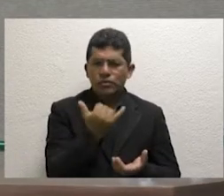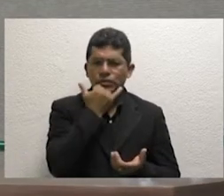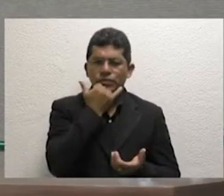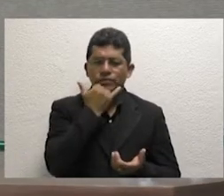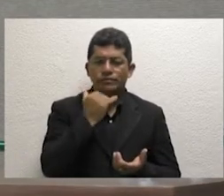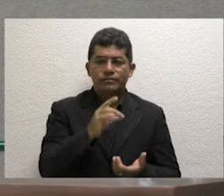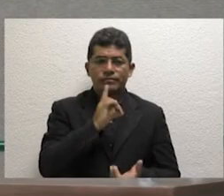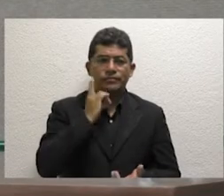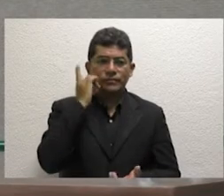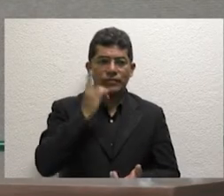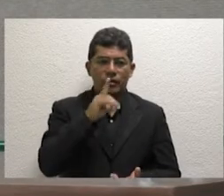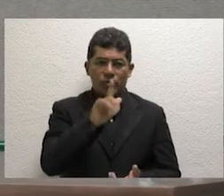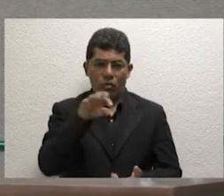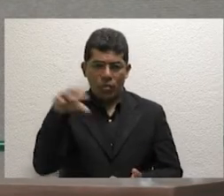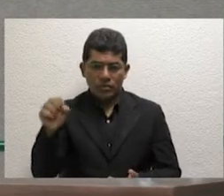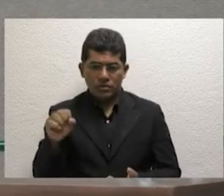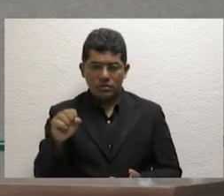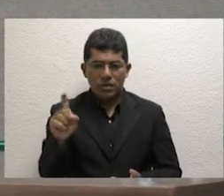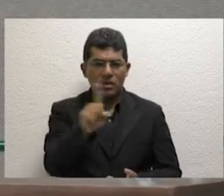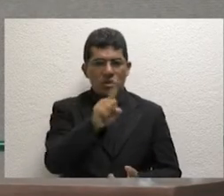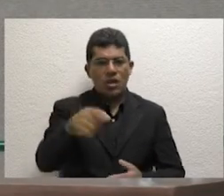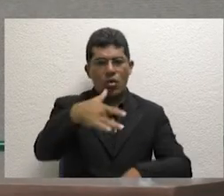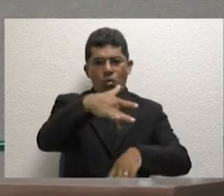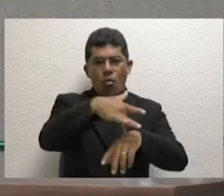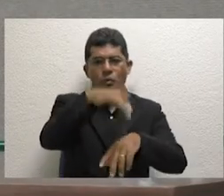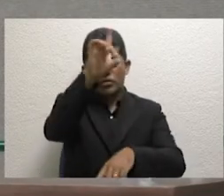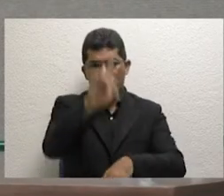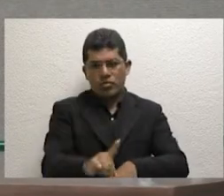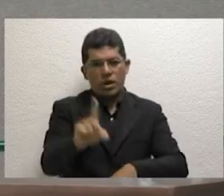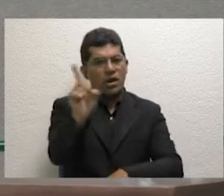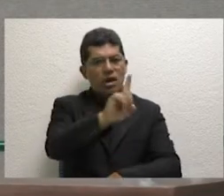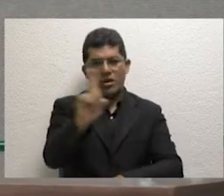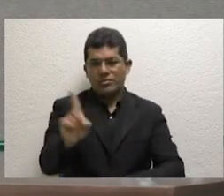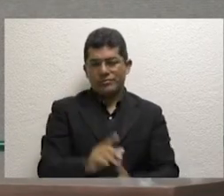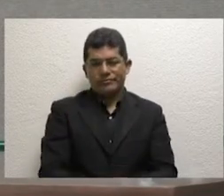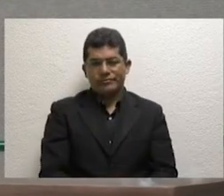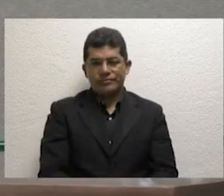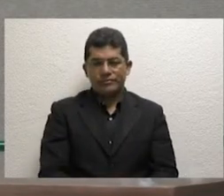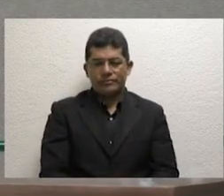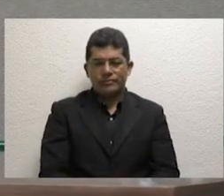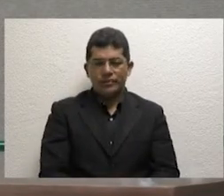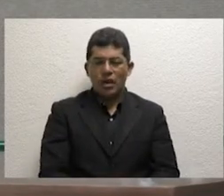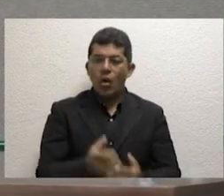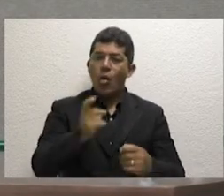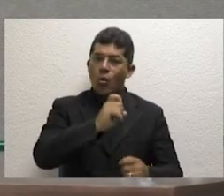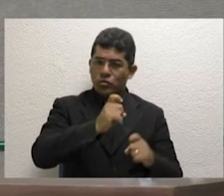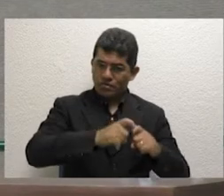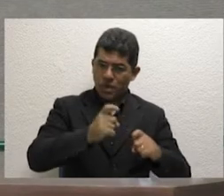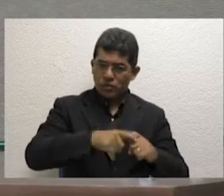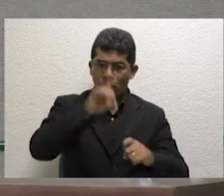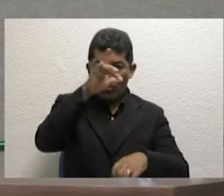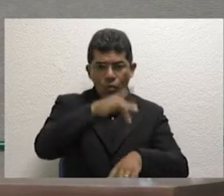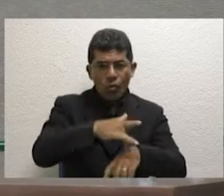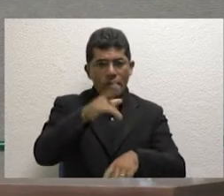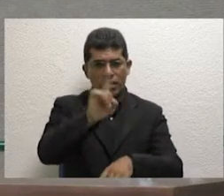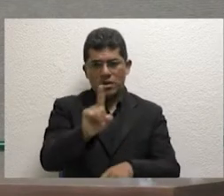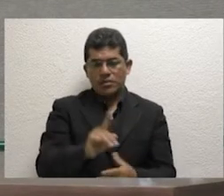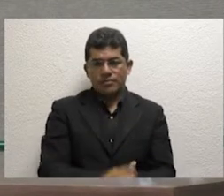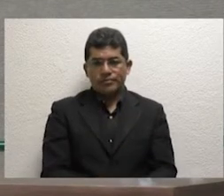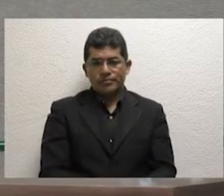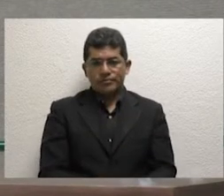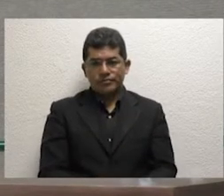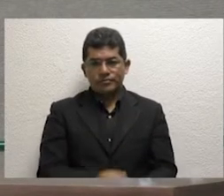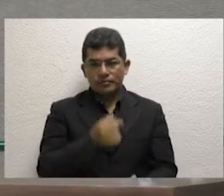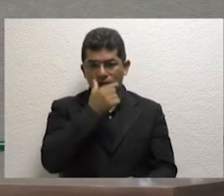franqueza, não são os diretores dos hospitais culpados, não. Não são os médicos, não, doutor Alvaro. Deputado Alvaro,